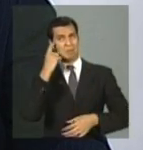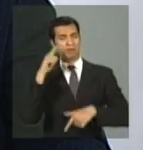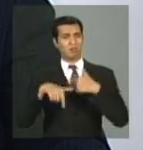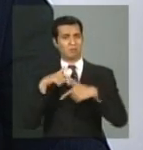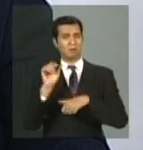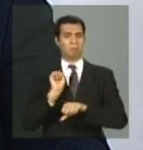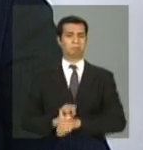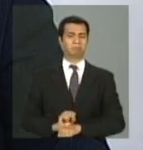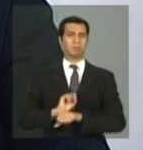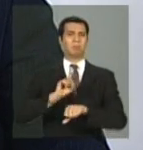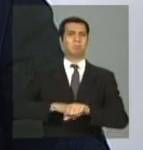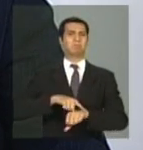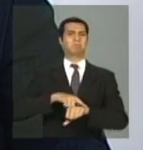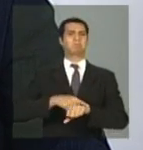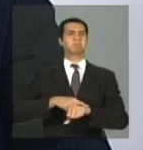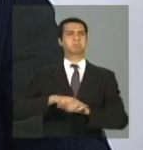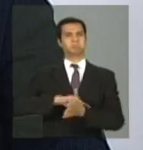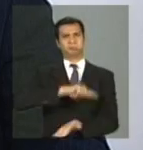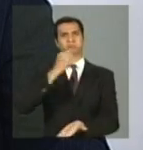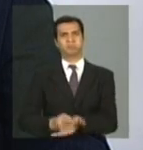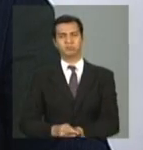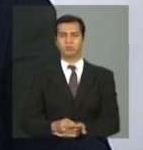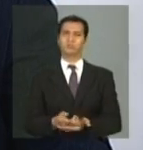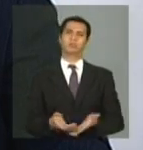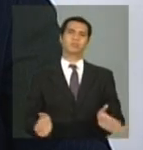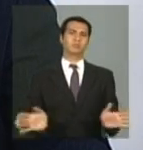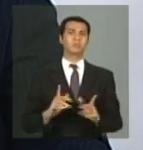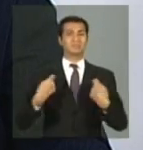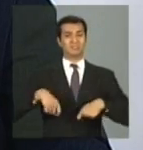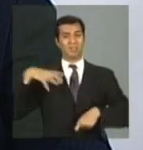gente só avançou 40% e